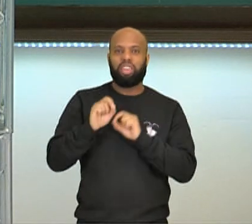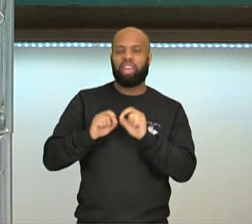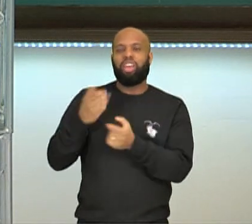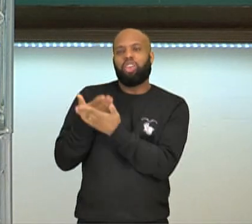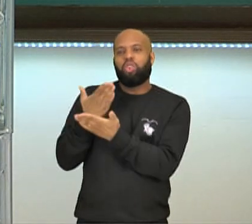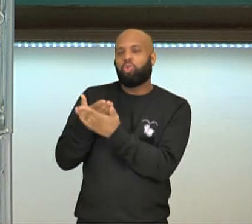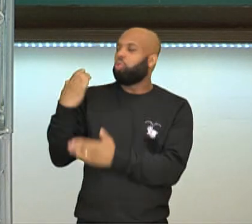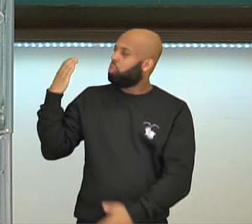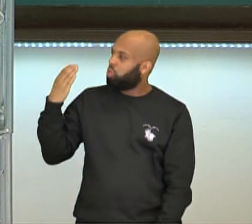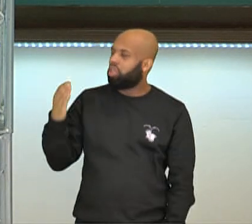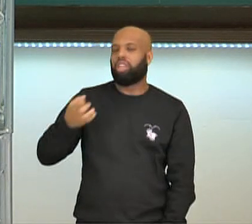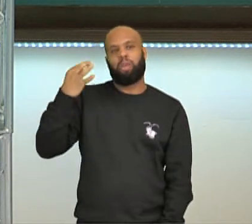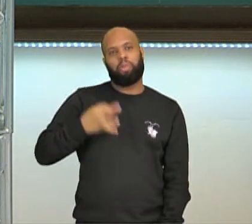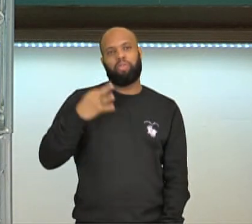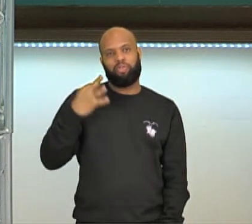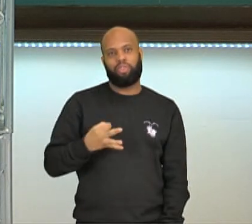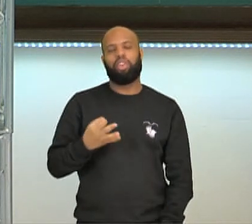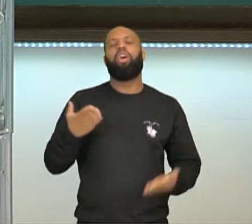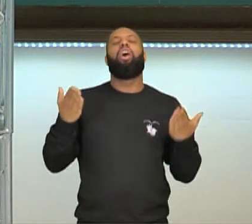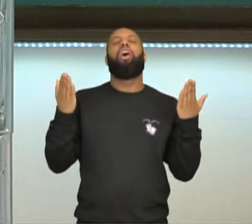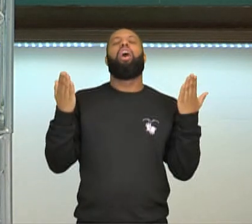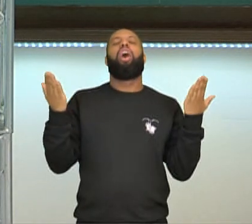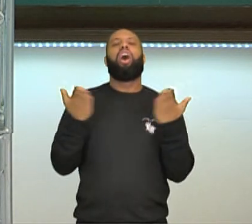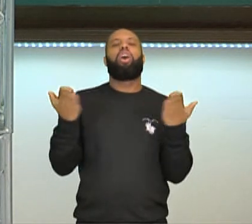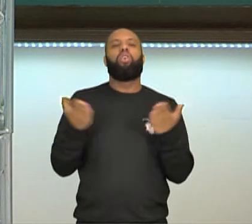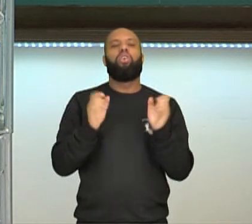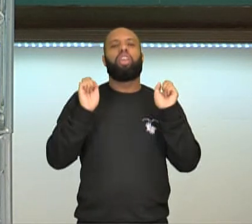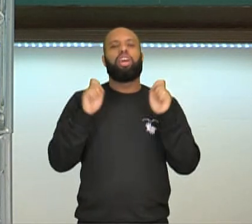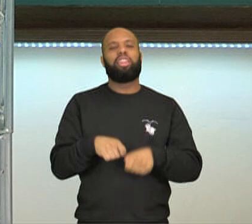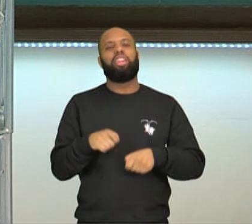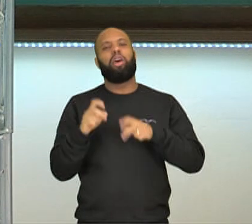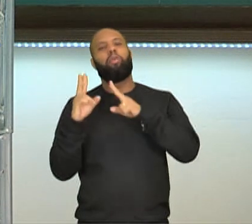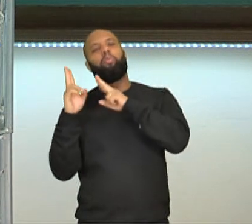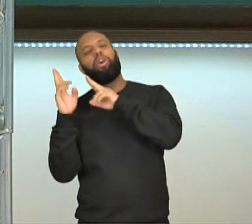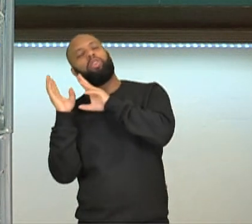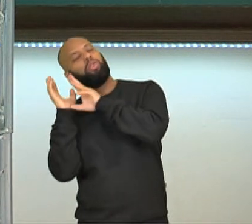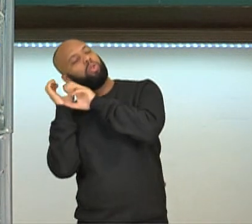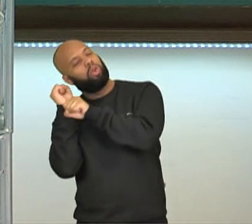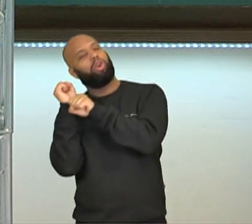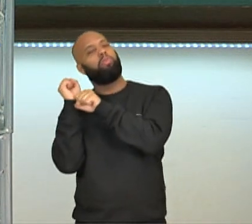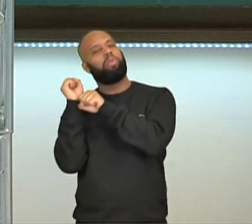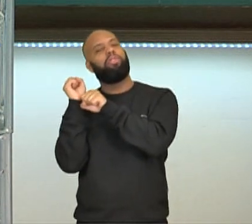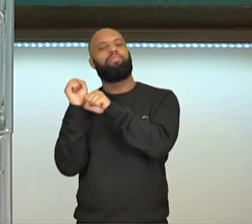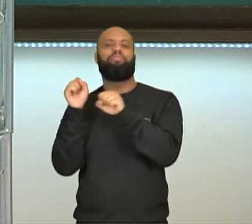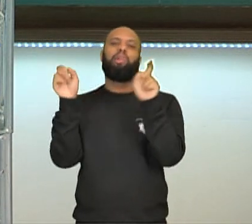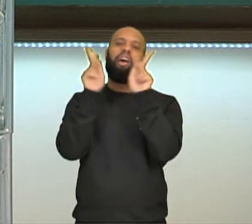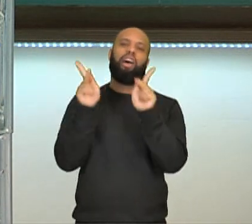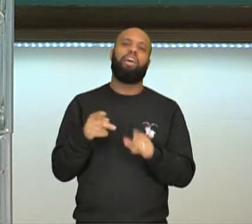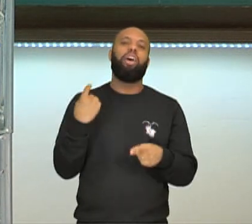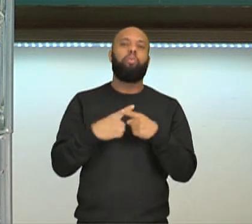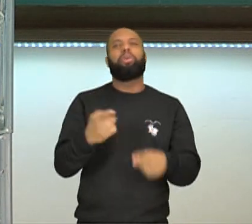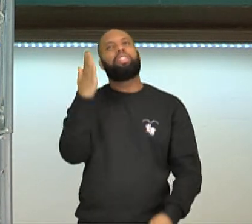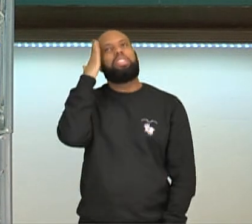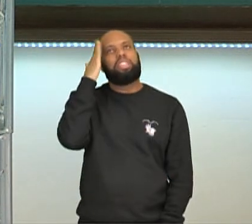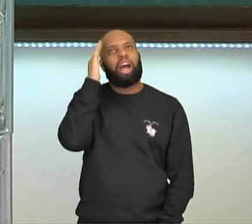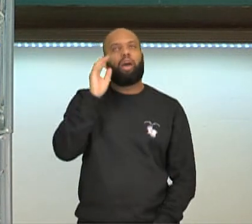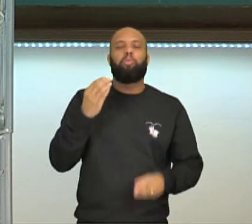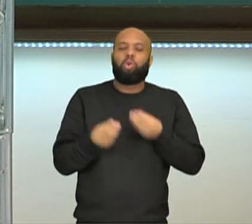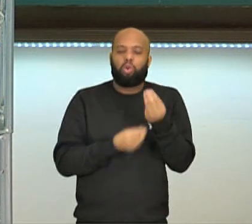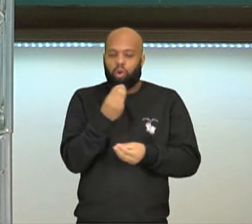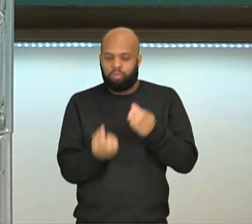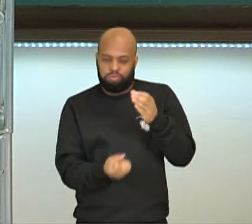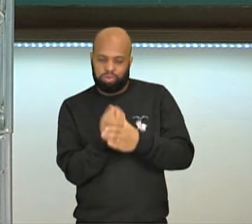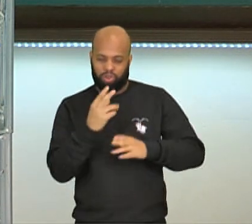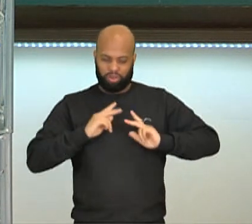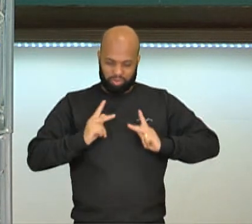cabeça no travesseiro e falar assim, ufa, já sei para onde eu vou, para onde eu vim, da onde eu vim, eu sei, tá bem Raulzito, né? Mas essa é a ideia, né? É nós